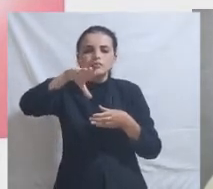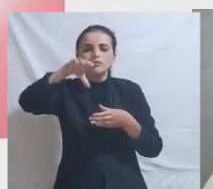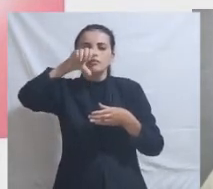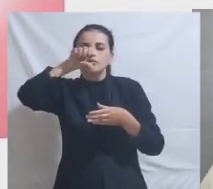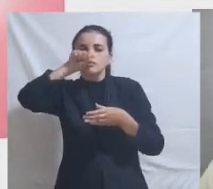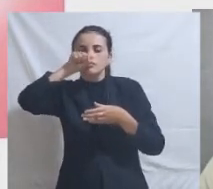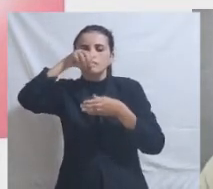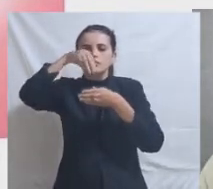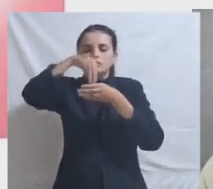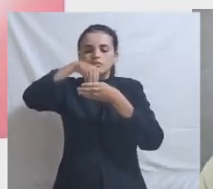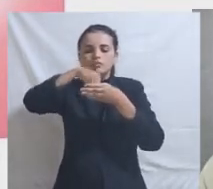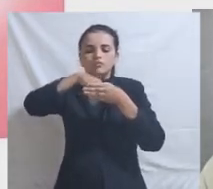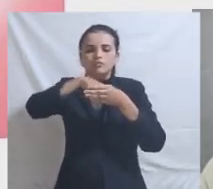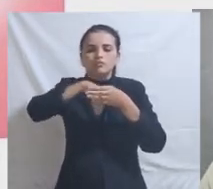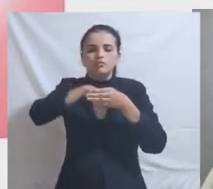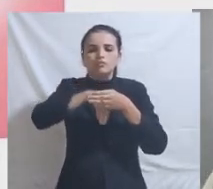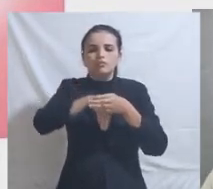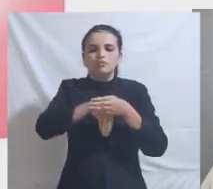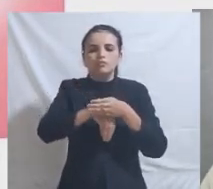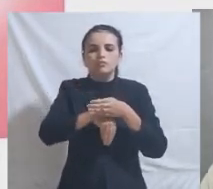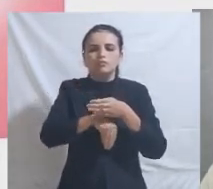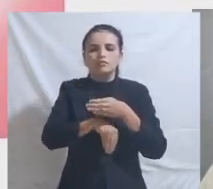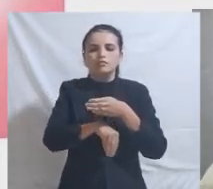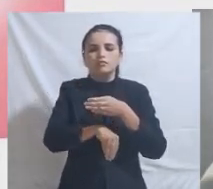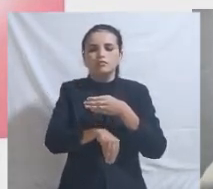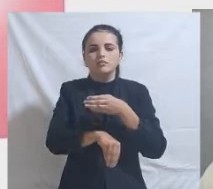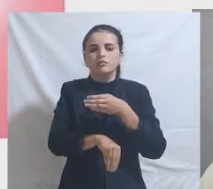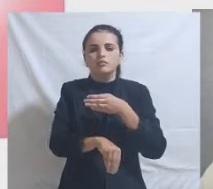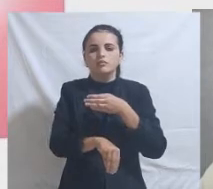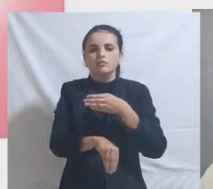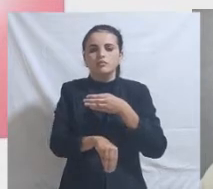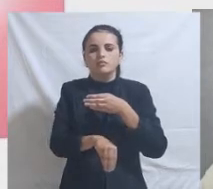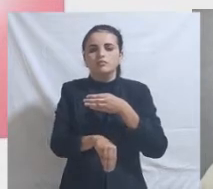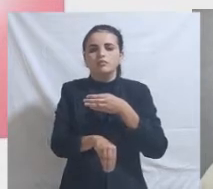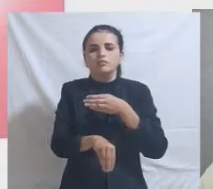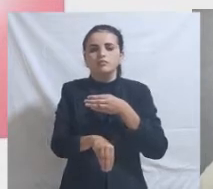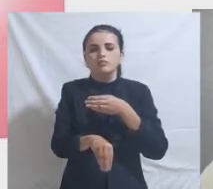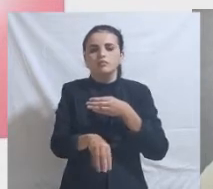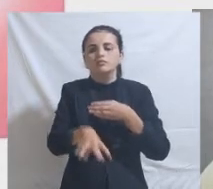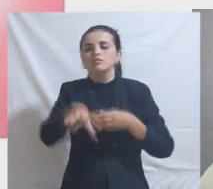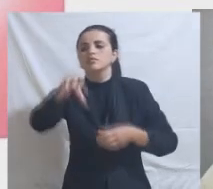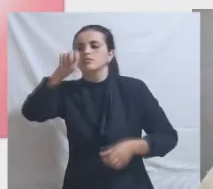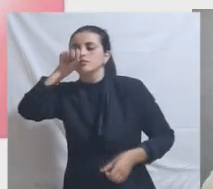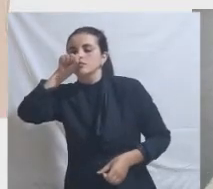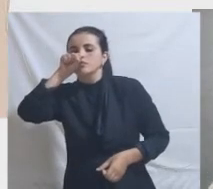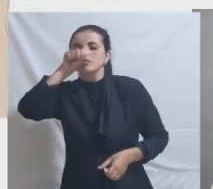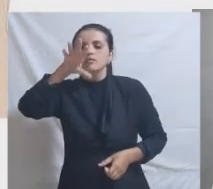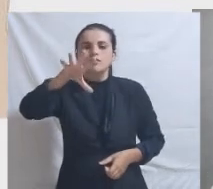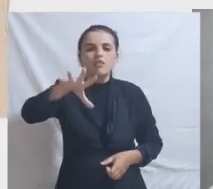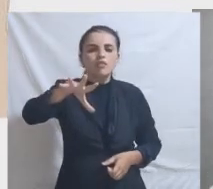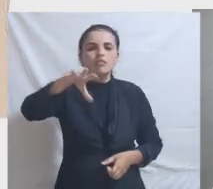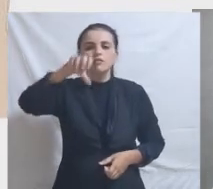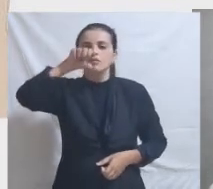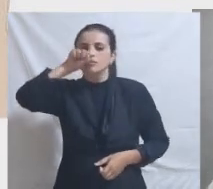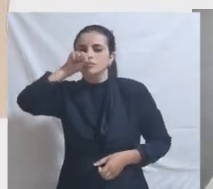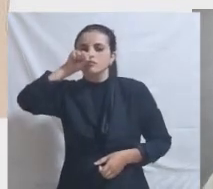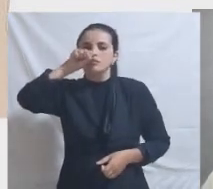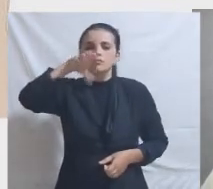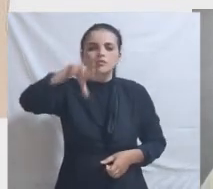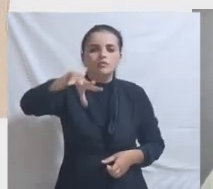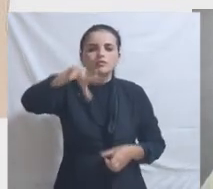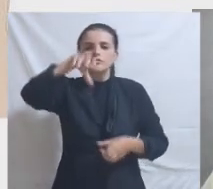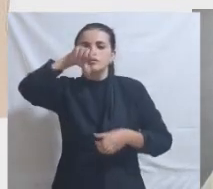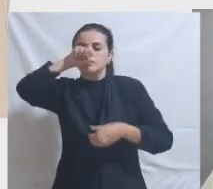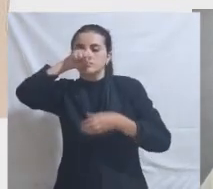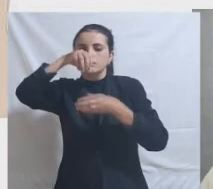finalidade de aquecer, umidificar e filtrar o ar que nós estamos respirando. Então, vejam só,